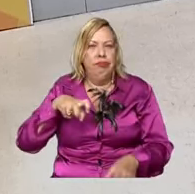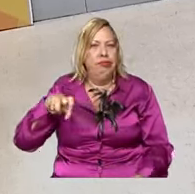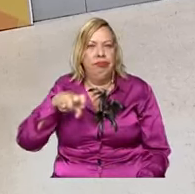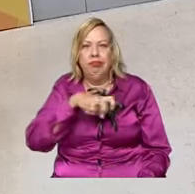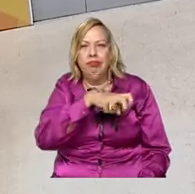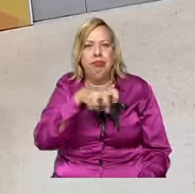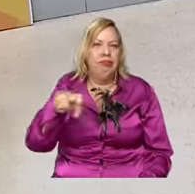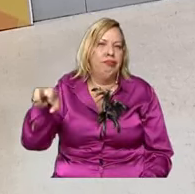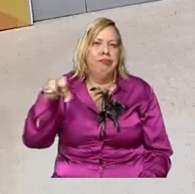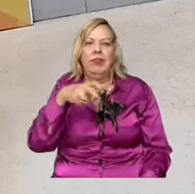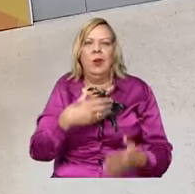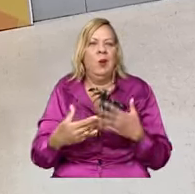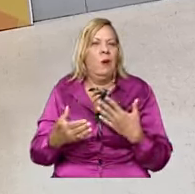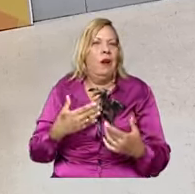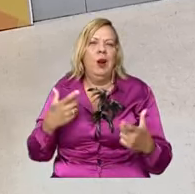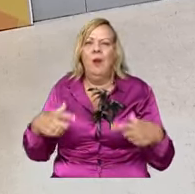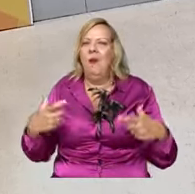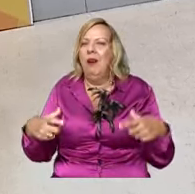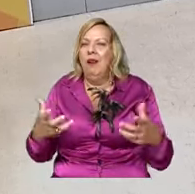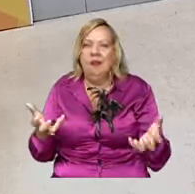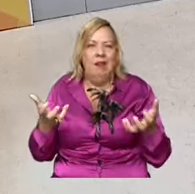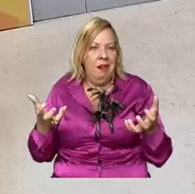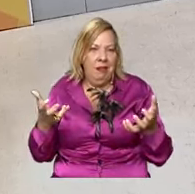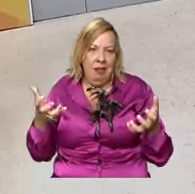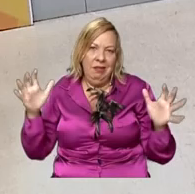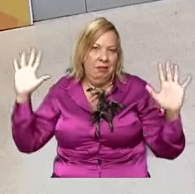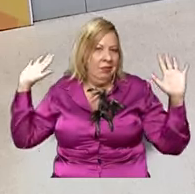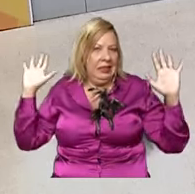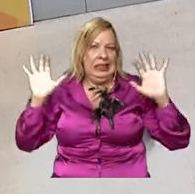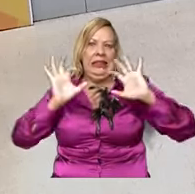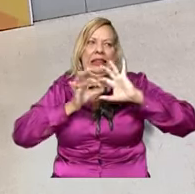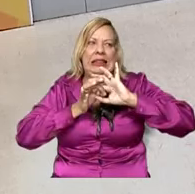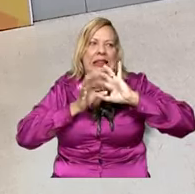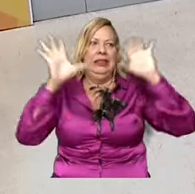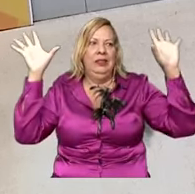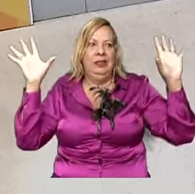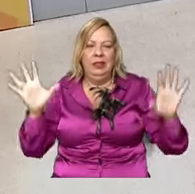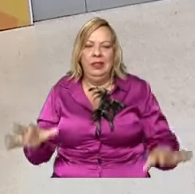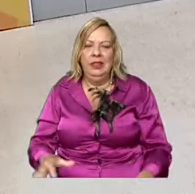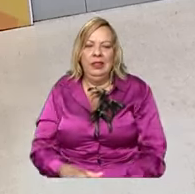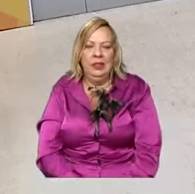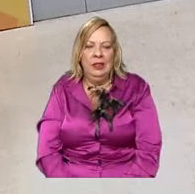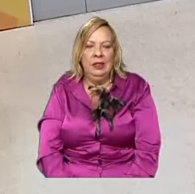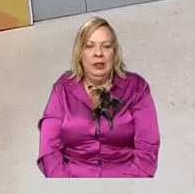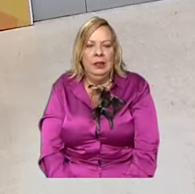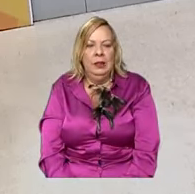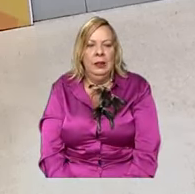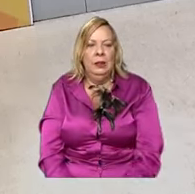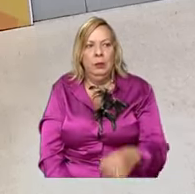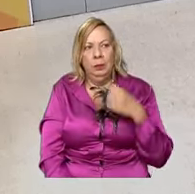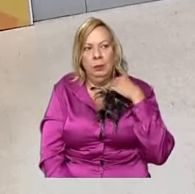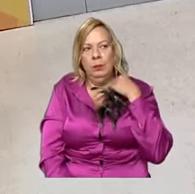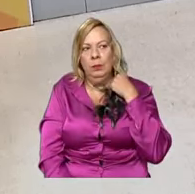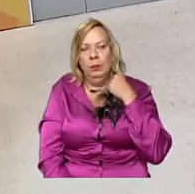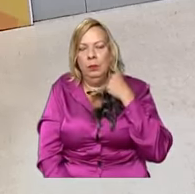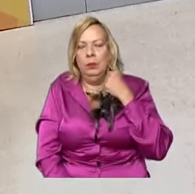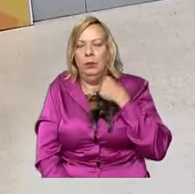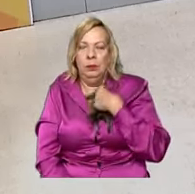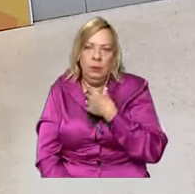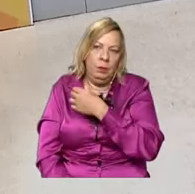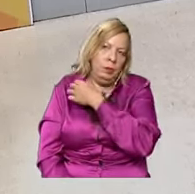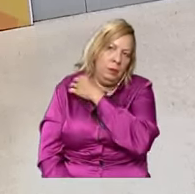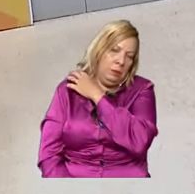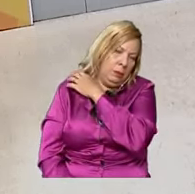ia adorar, meu amigo. Essa é a Honda dos sonhos. Torcendo por todo mundo